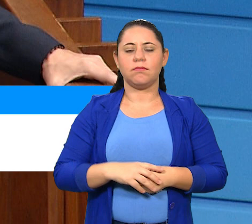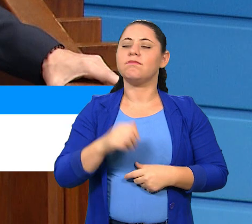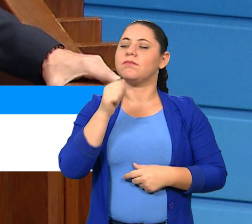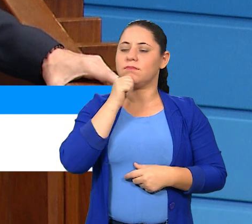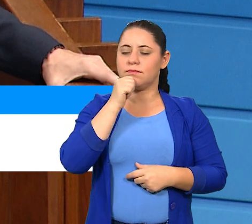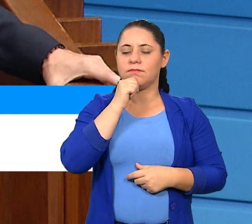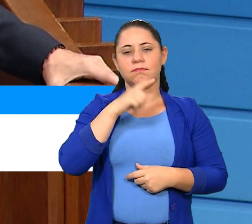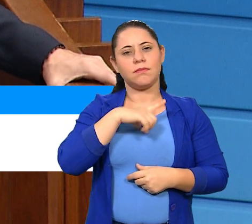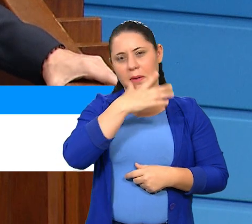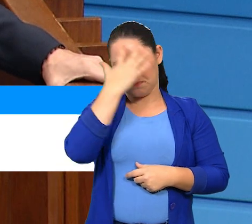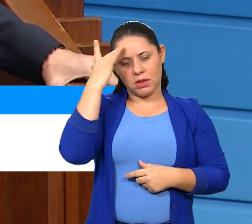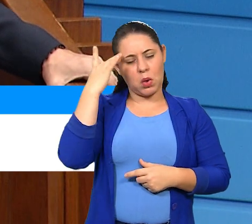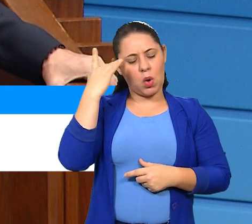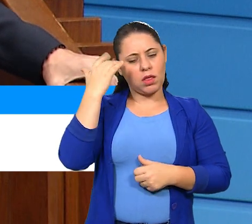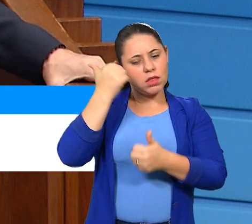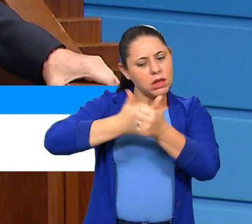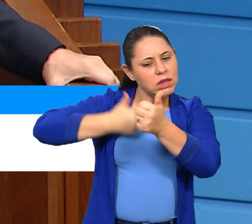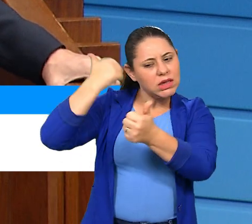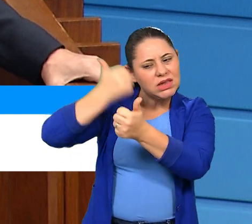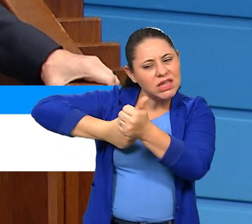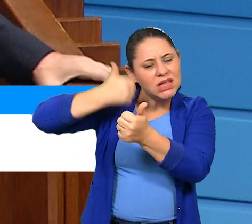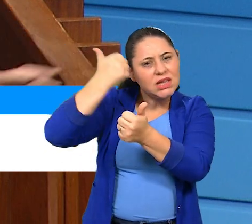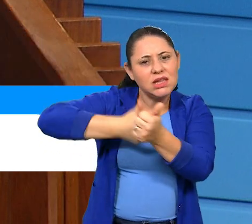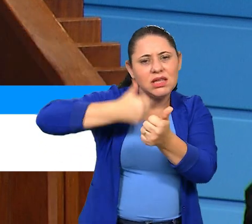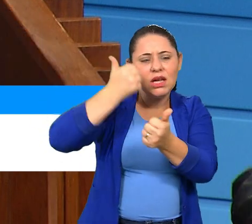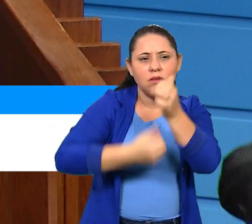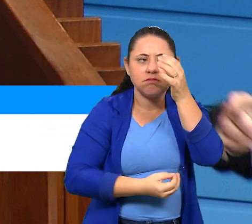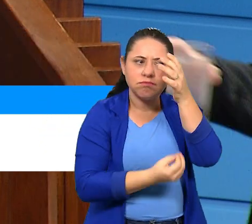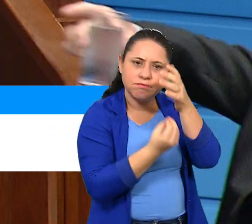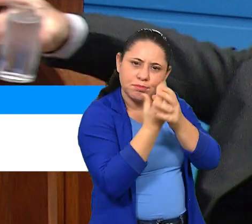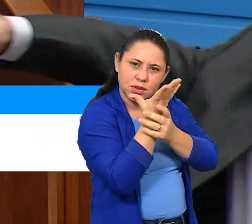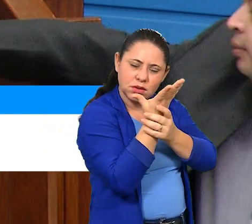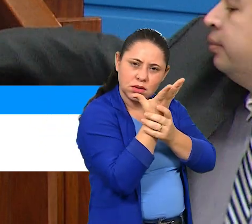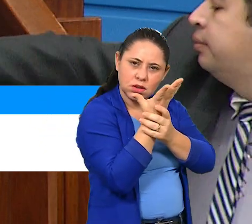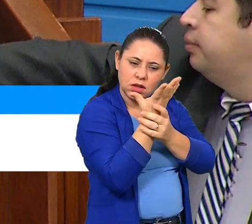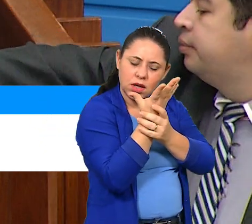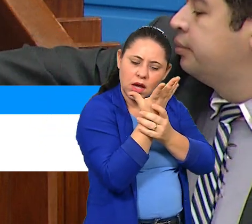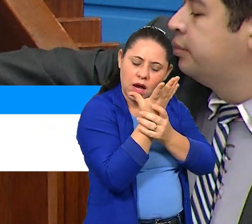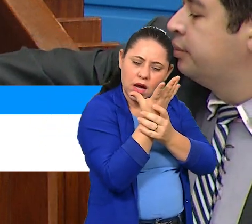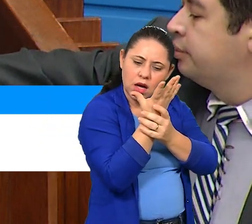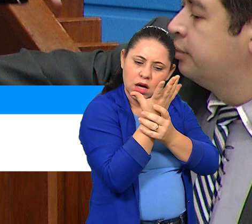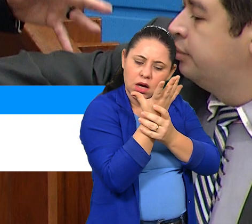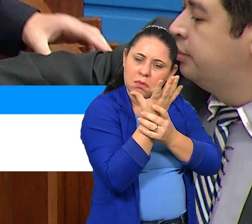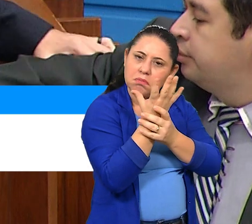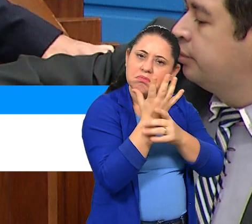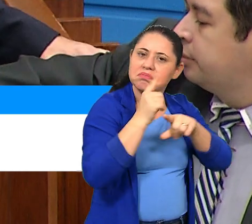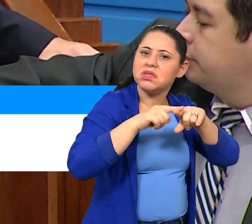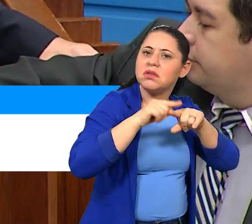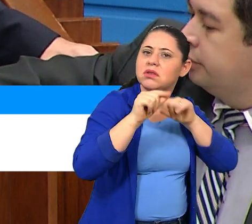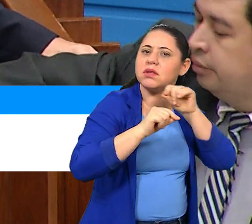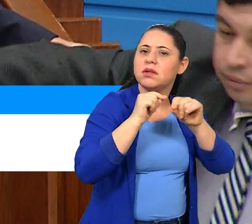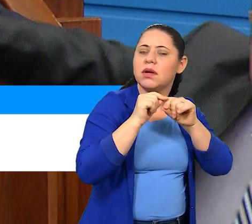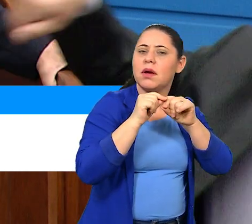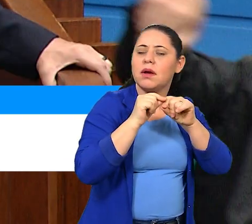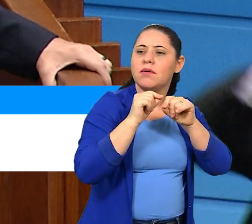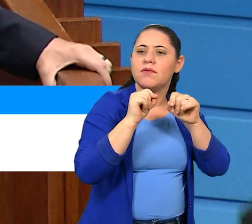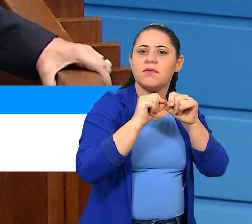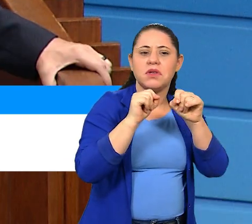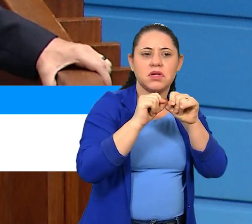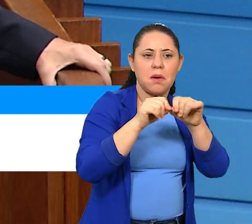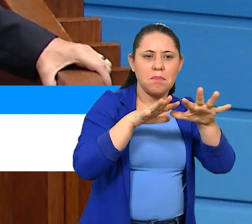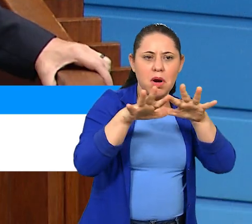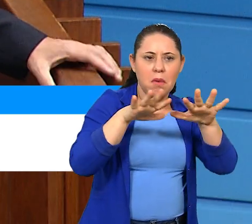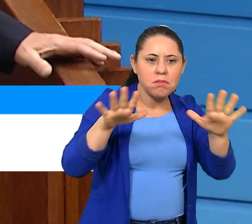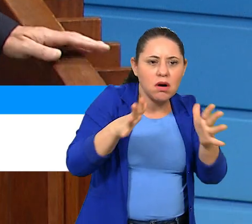que ainda tem gente tentando criar uma situação